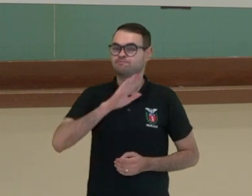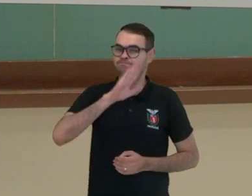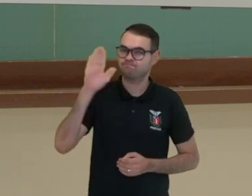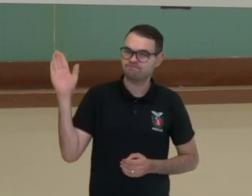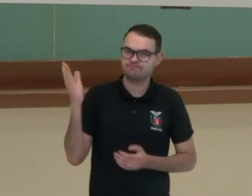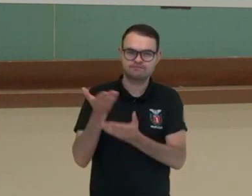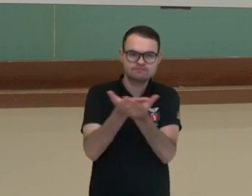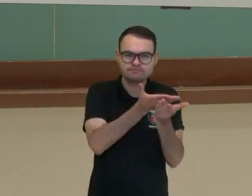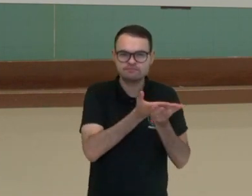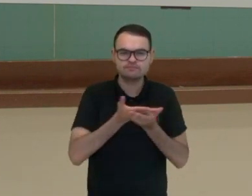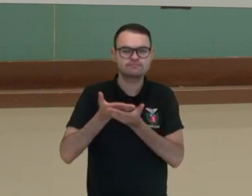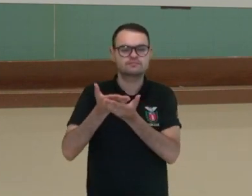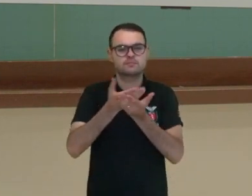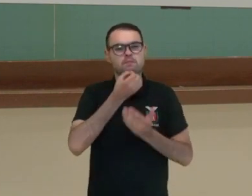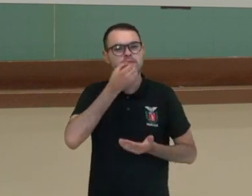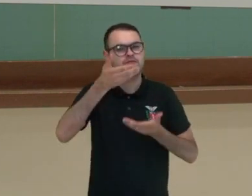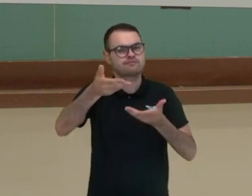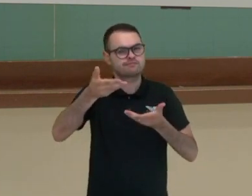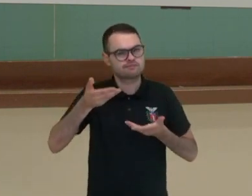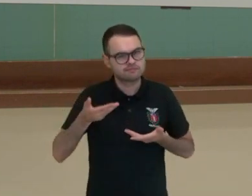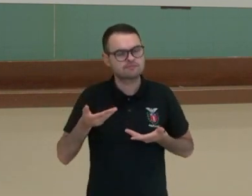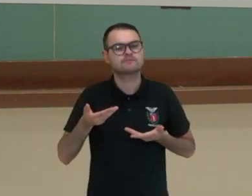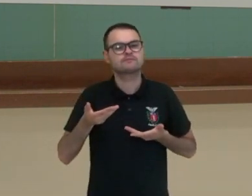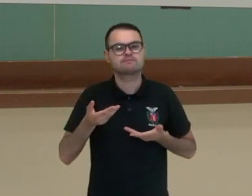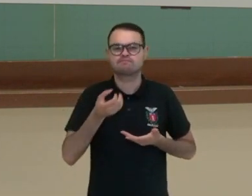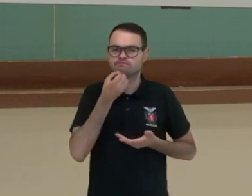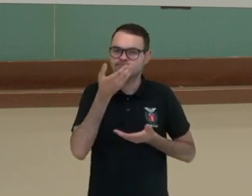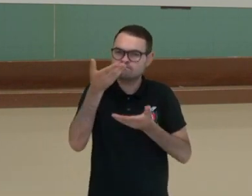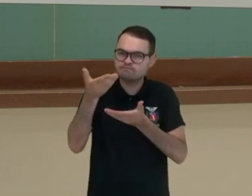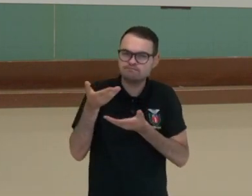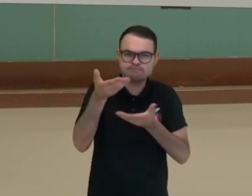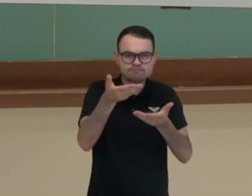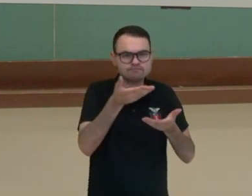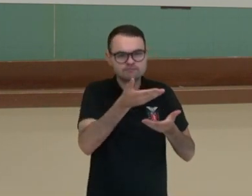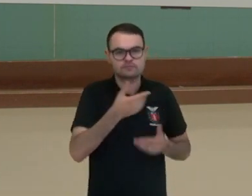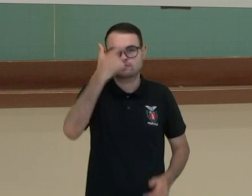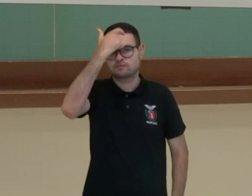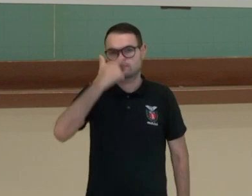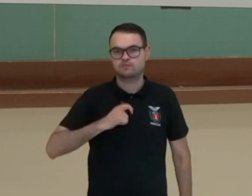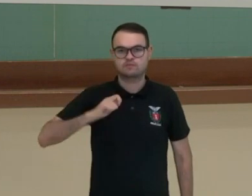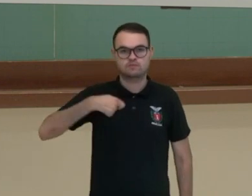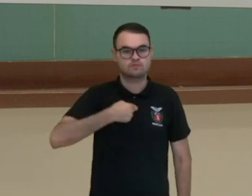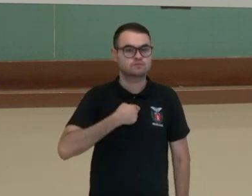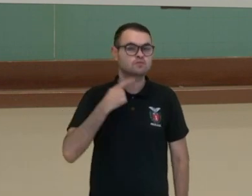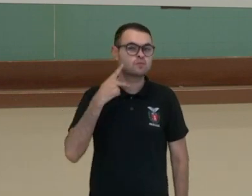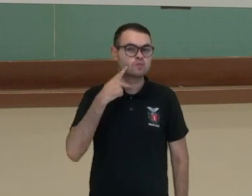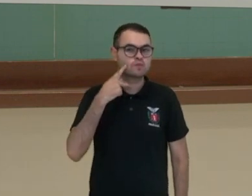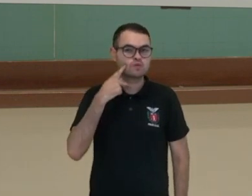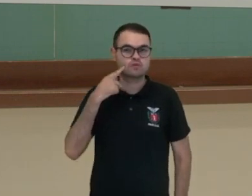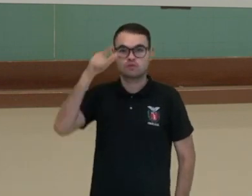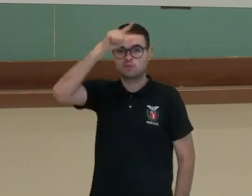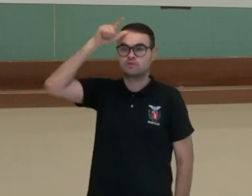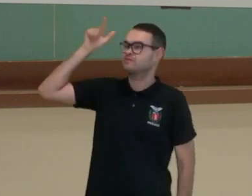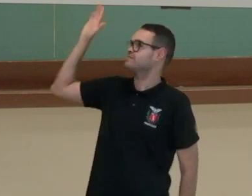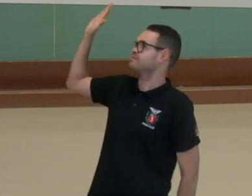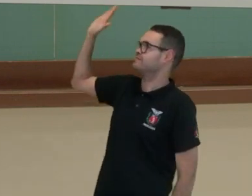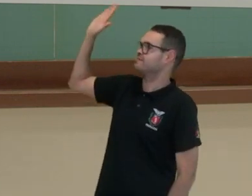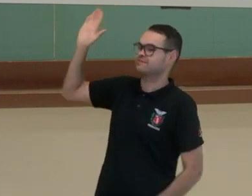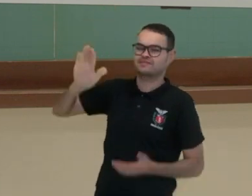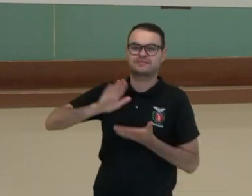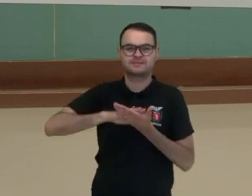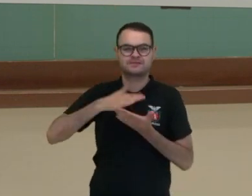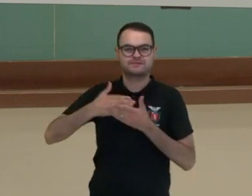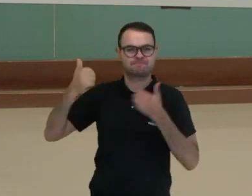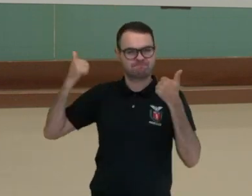Olá, estudantes, sejam todos bem-vindos, sejam todas bem-vindas. Eu, professor Paulo Brito, Luiz, nosso intérprete, tudo